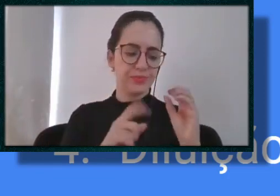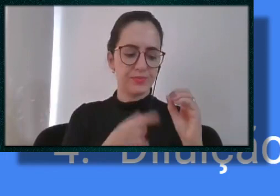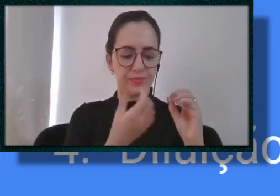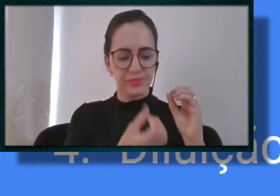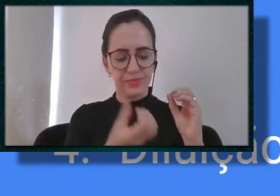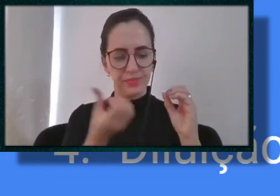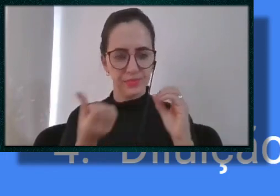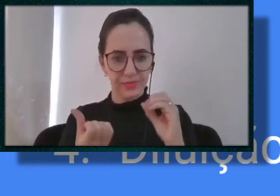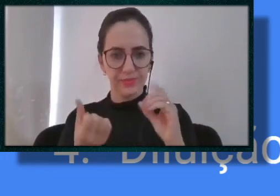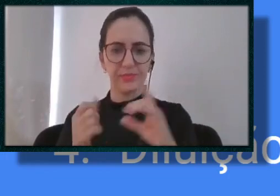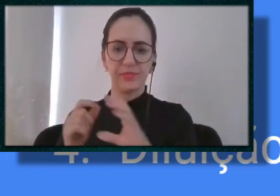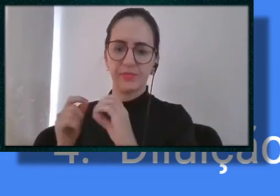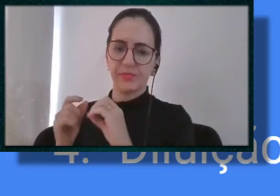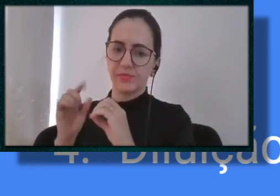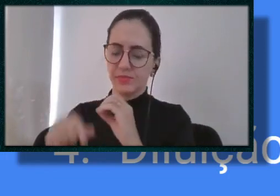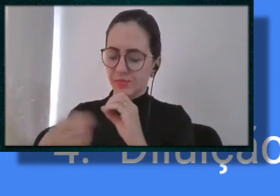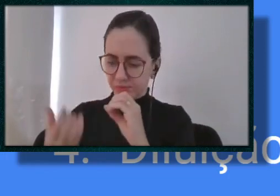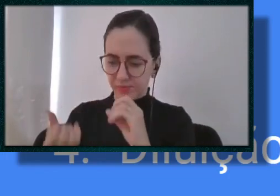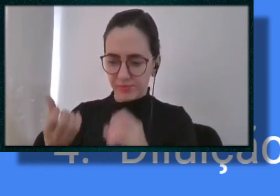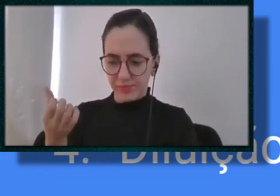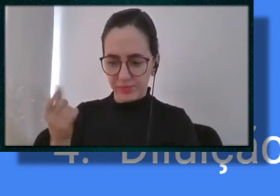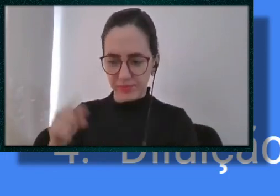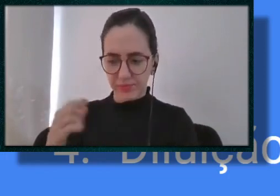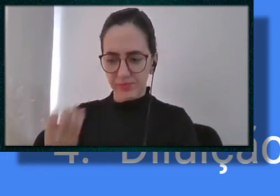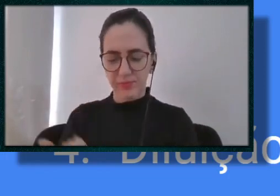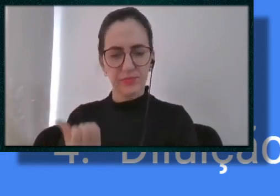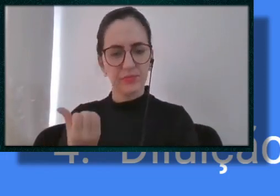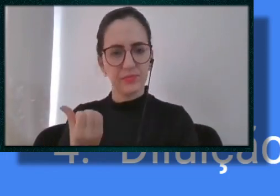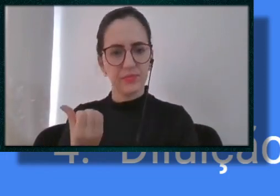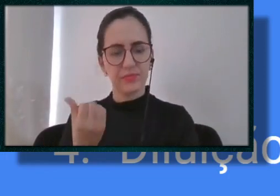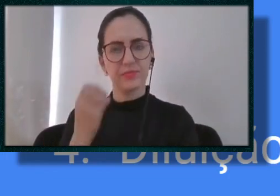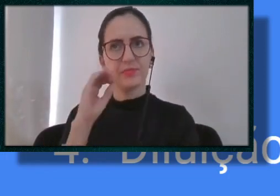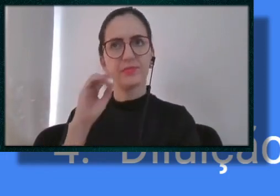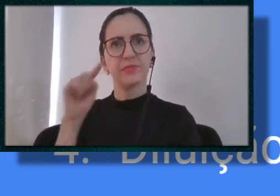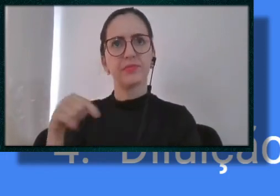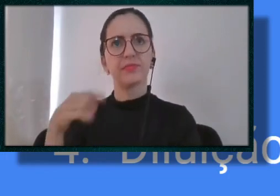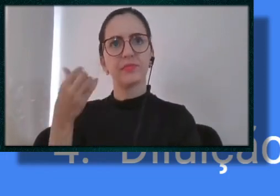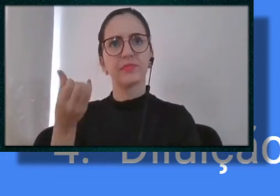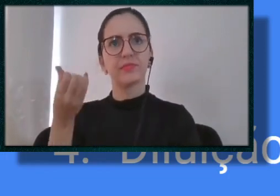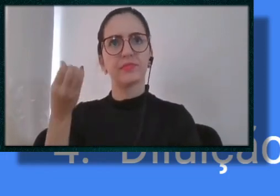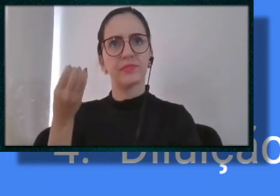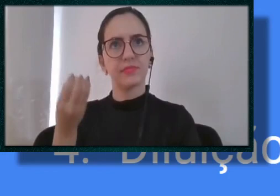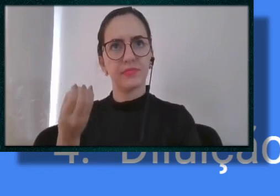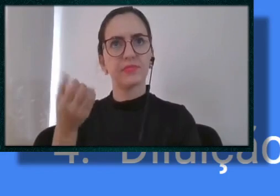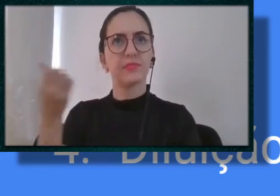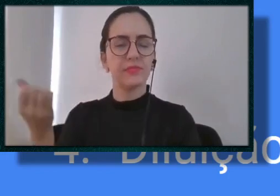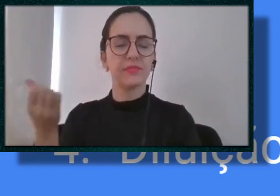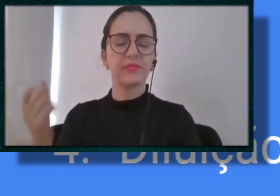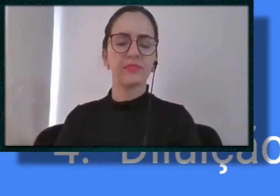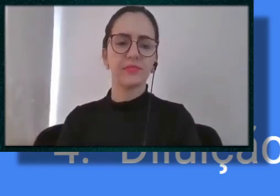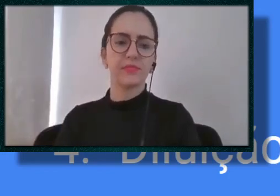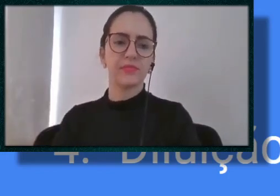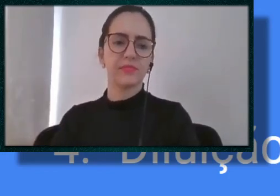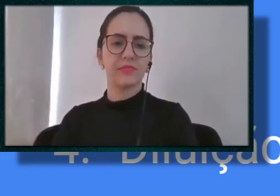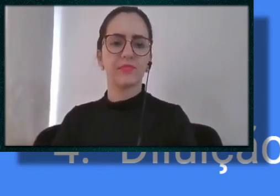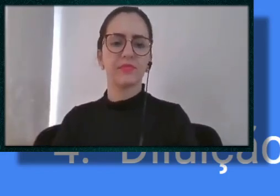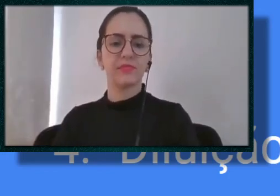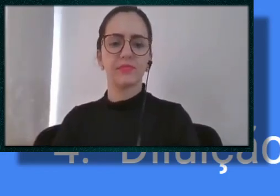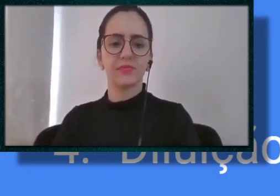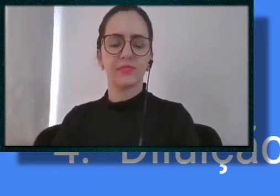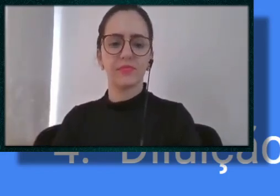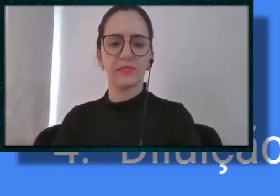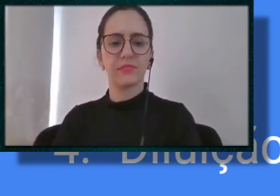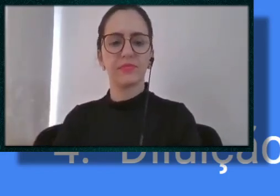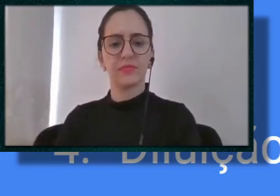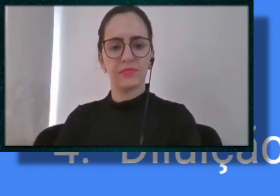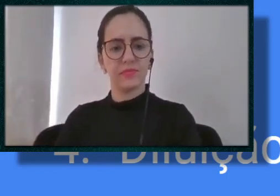desses dois elementos na proporção que está aqui, igualzinha de um para outro, eles vão formar uma quantidade de sal de cozinha e de água. E qual seria essa